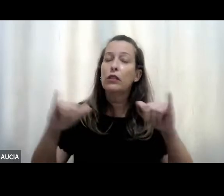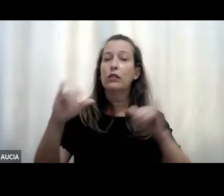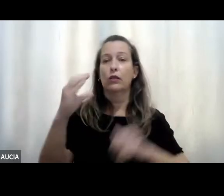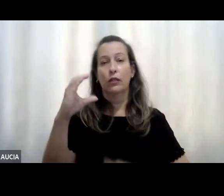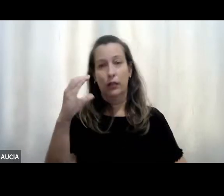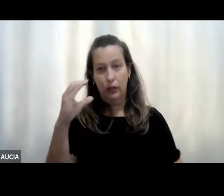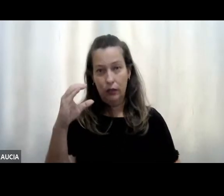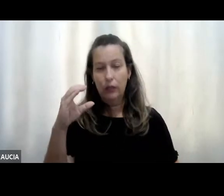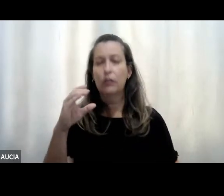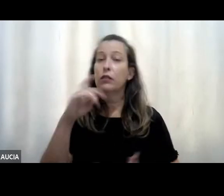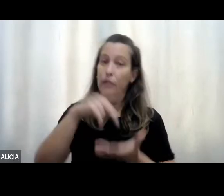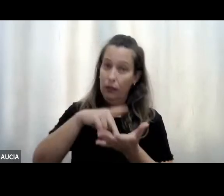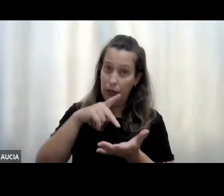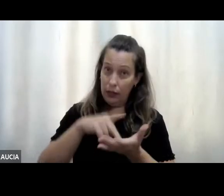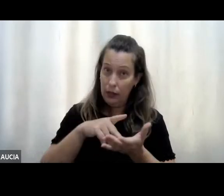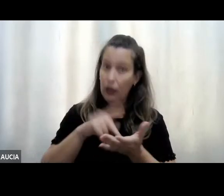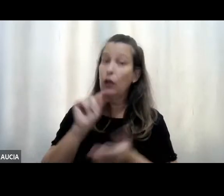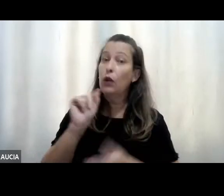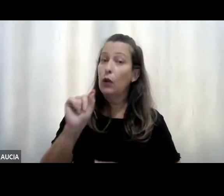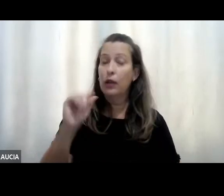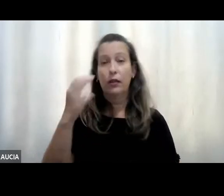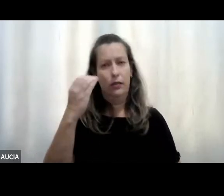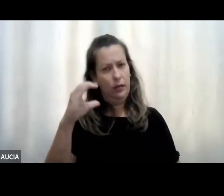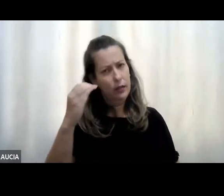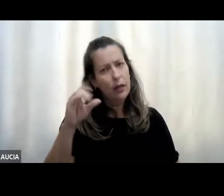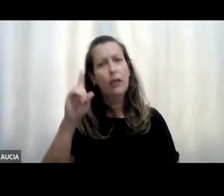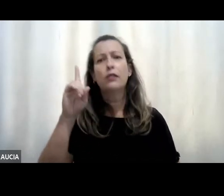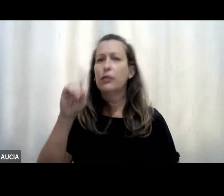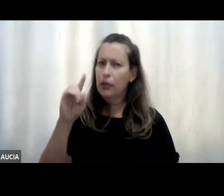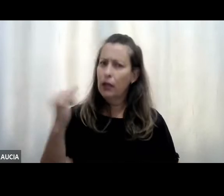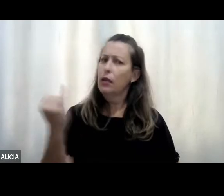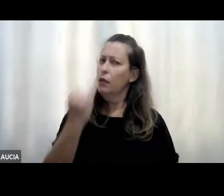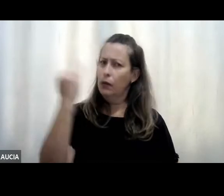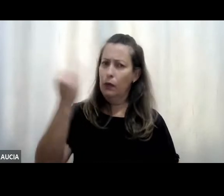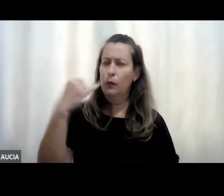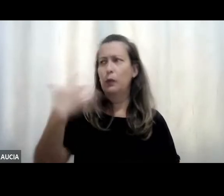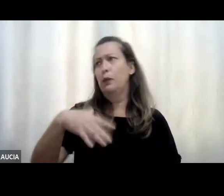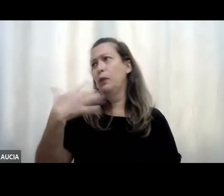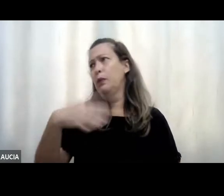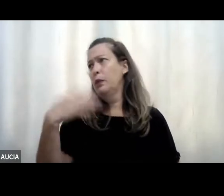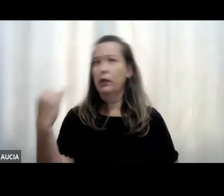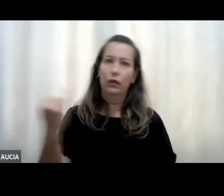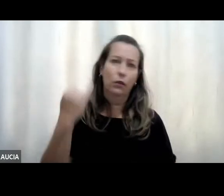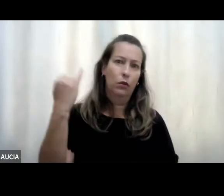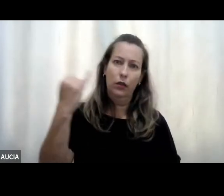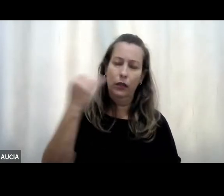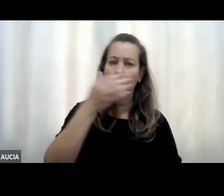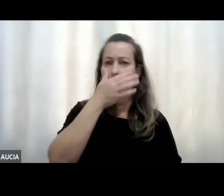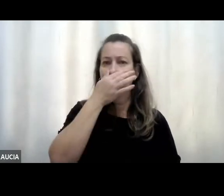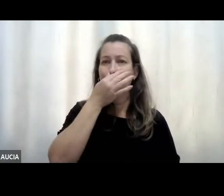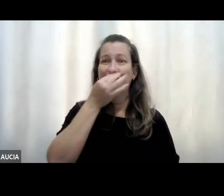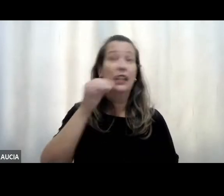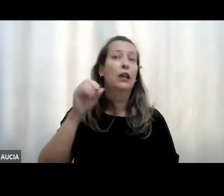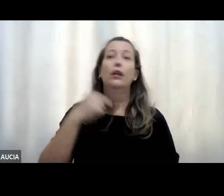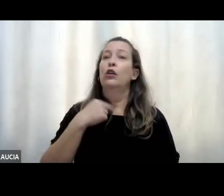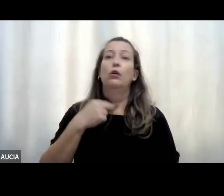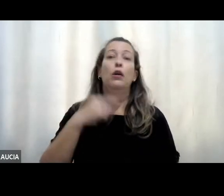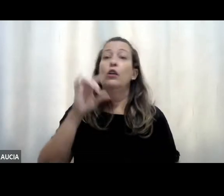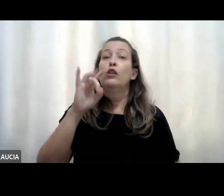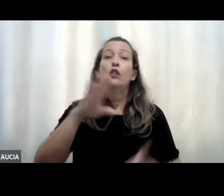na verdade, assim, a ciência é algo muito importante, importante demais para ficar só na mão de cientistas,